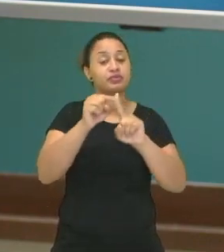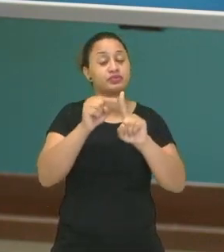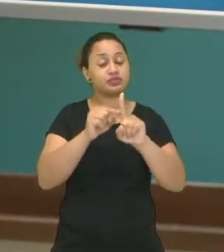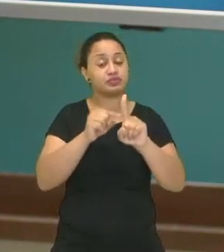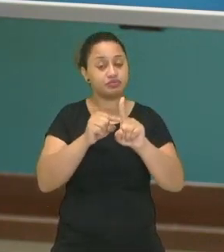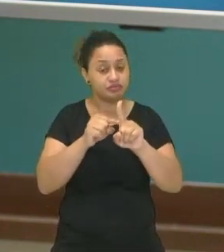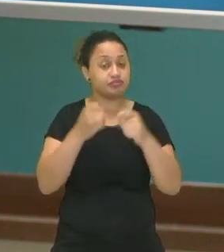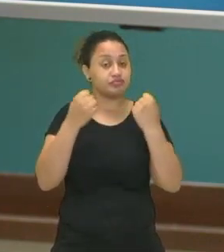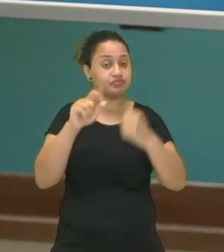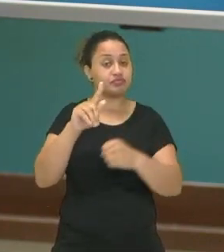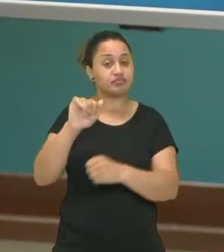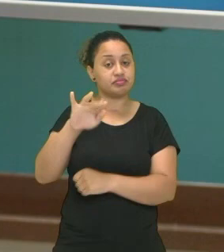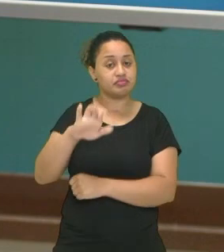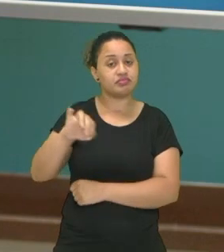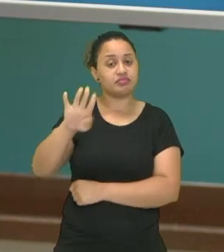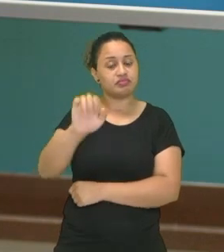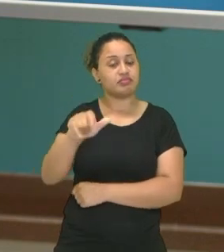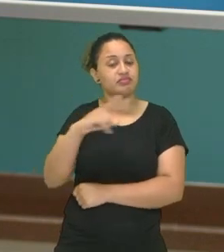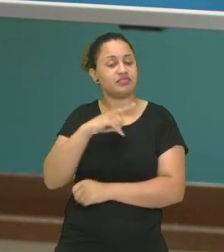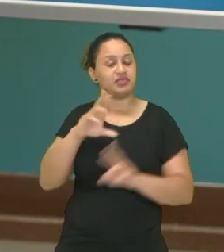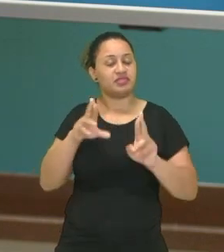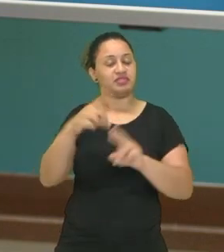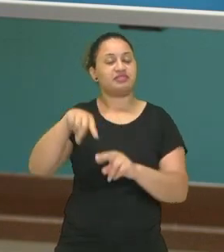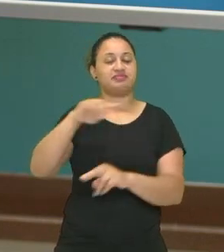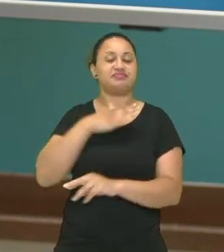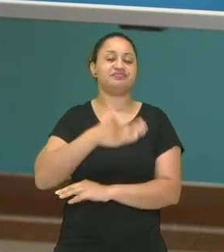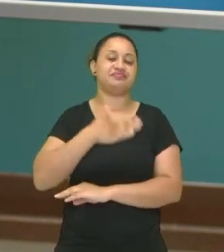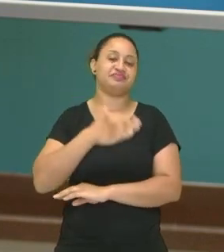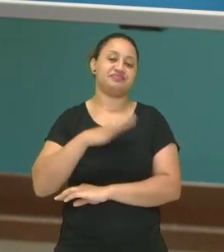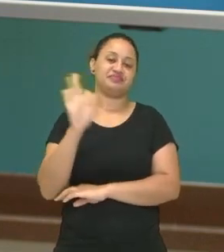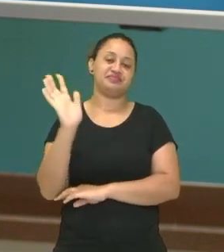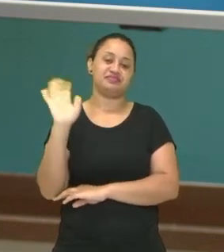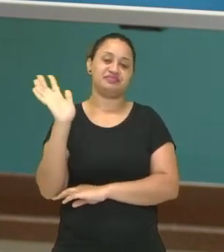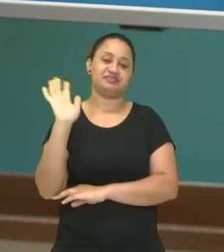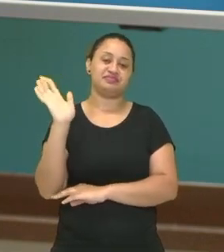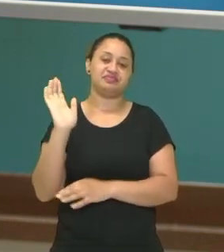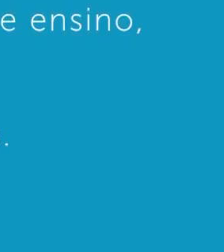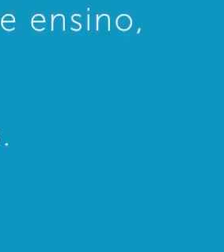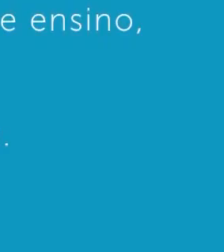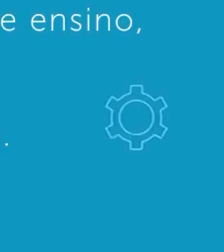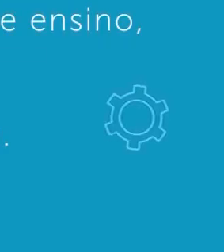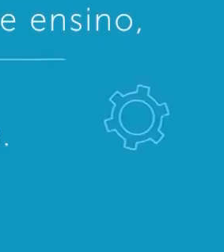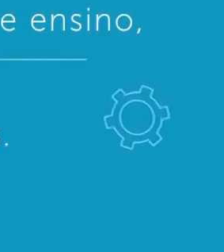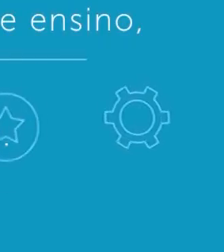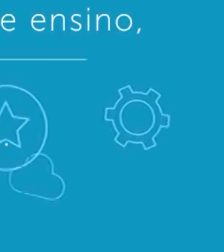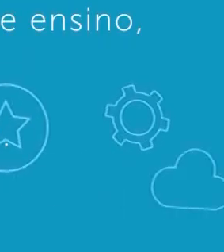tipos de ginástica e eu espero que vocês tenham gostado e até breve!